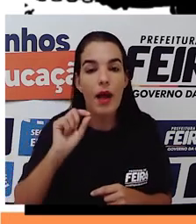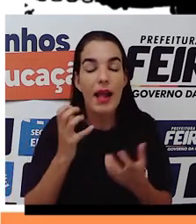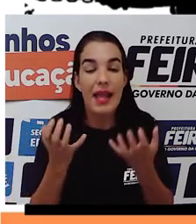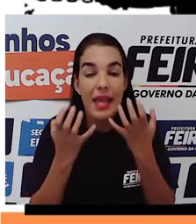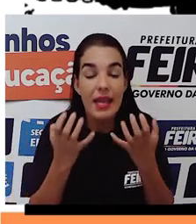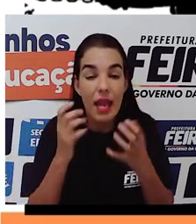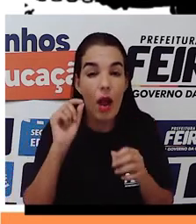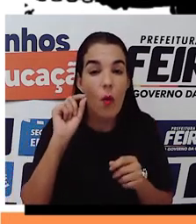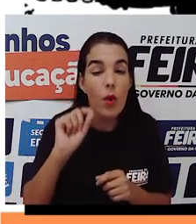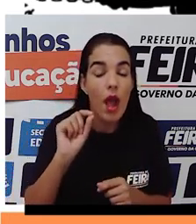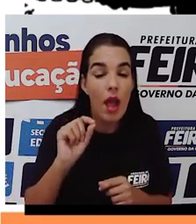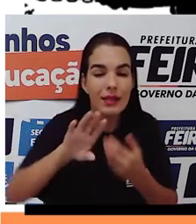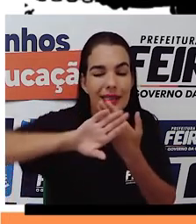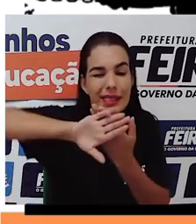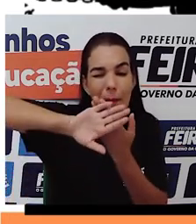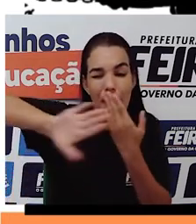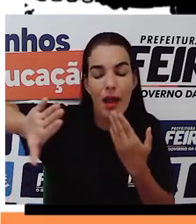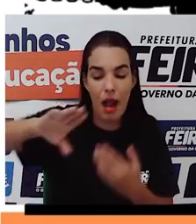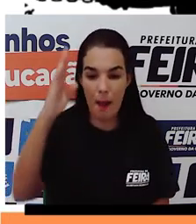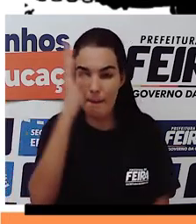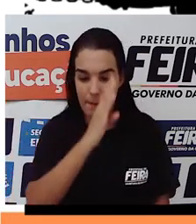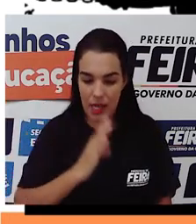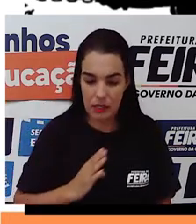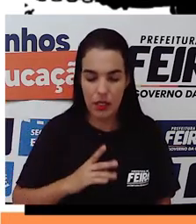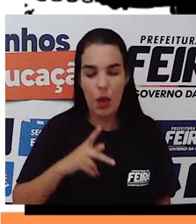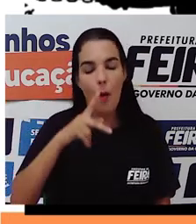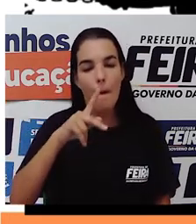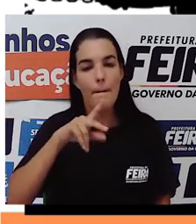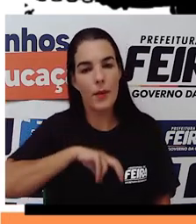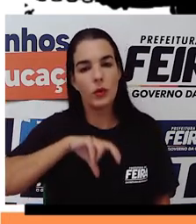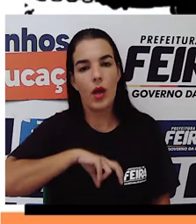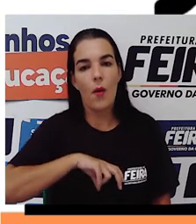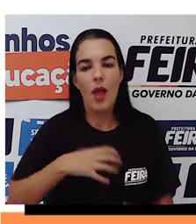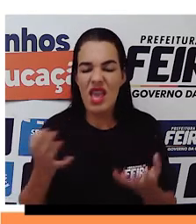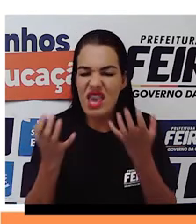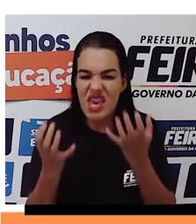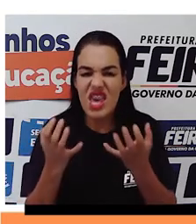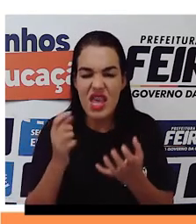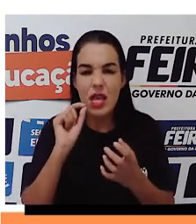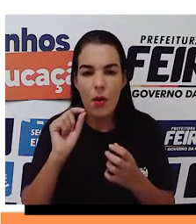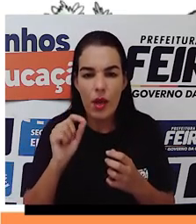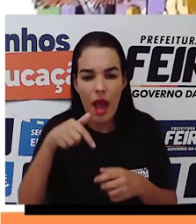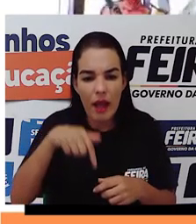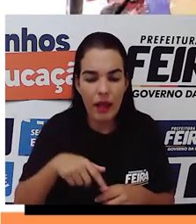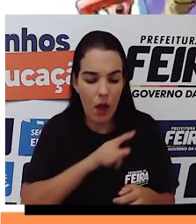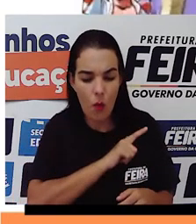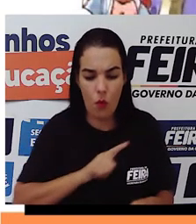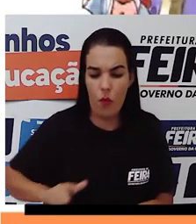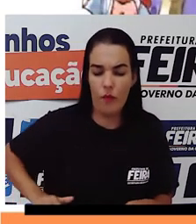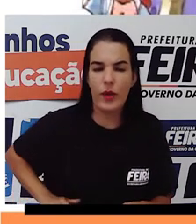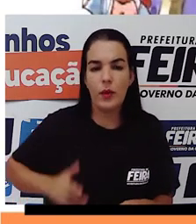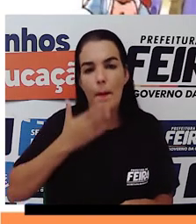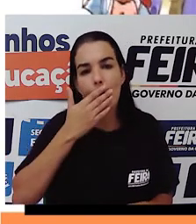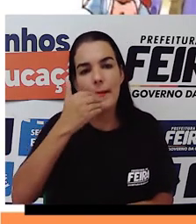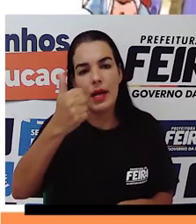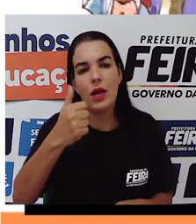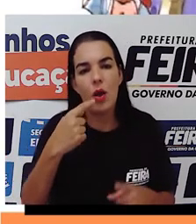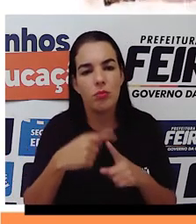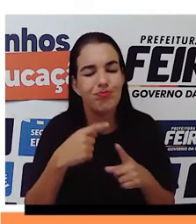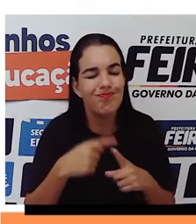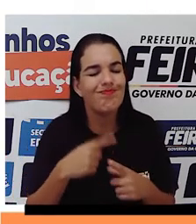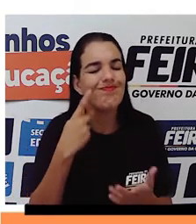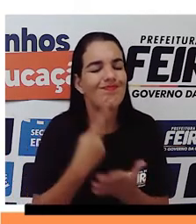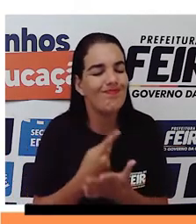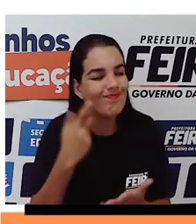Portugal e instalar aqui um regime republicano. Assim como os outros movimentos, foi reprimido fortemente